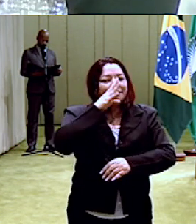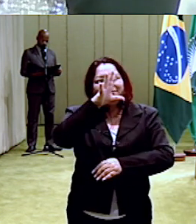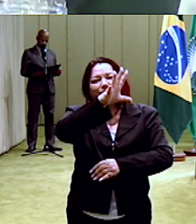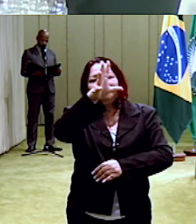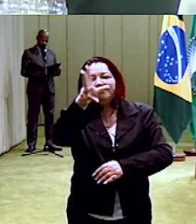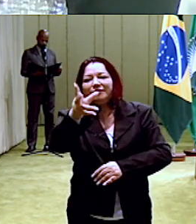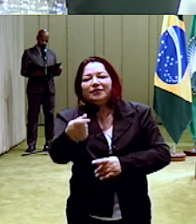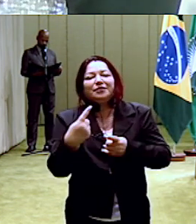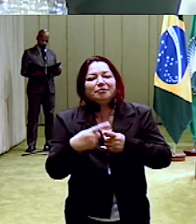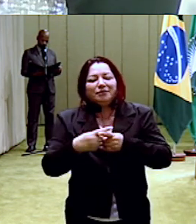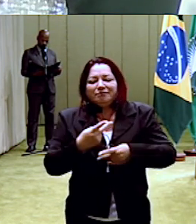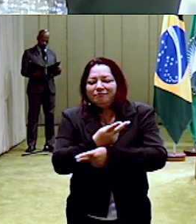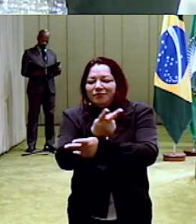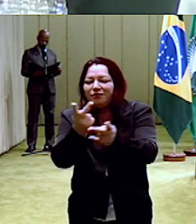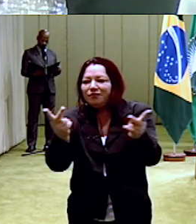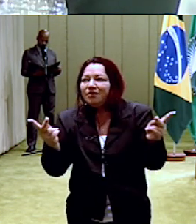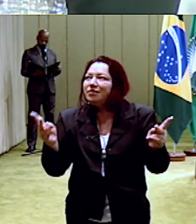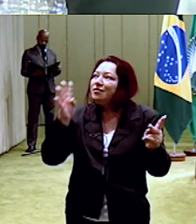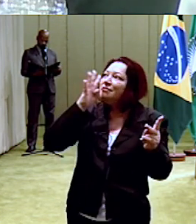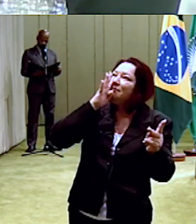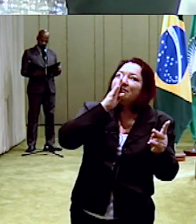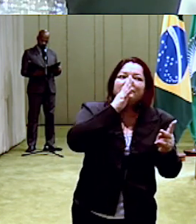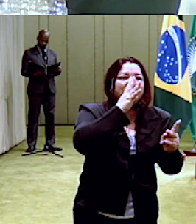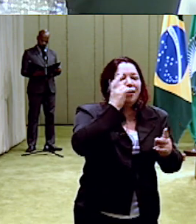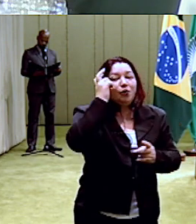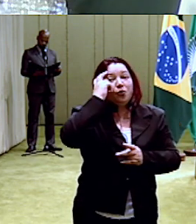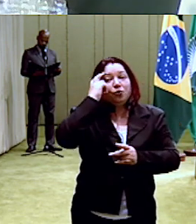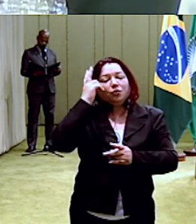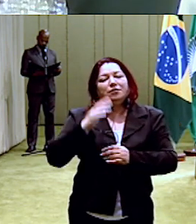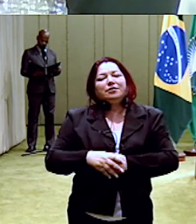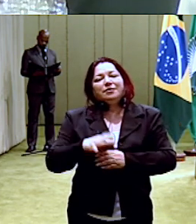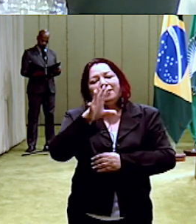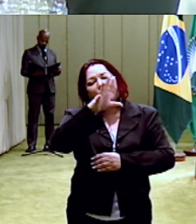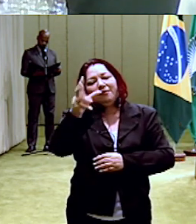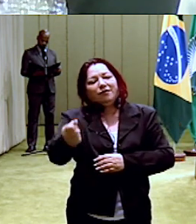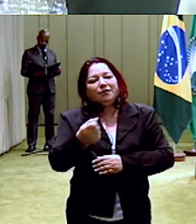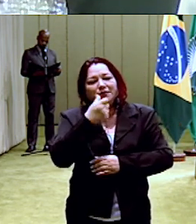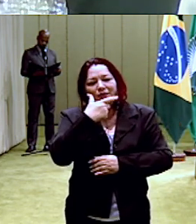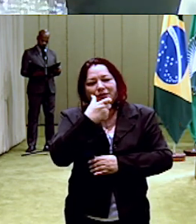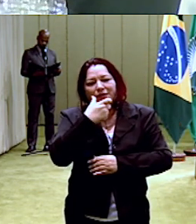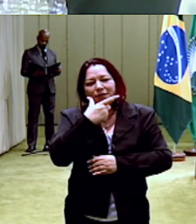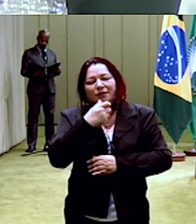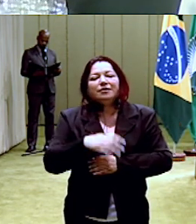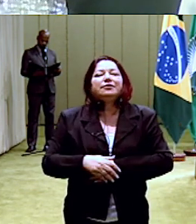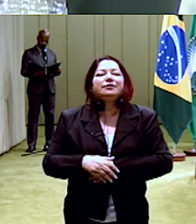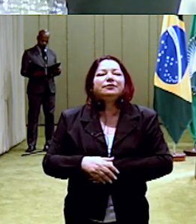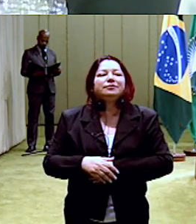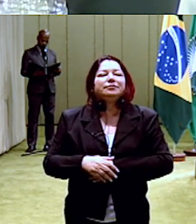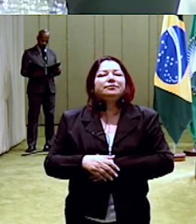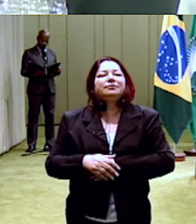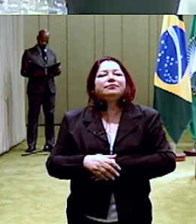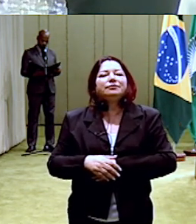África, uma vez que você visite algum país africano e conheça a cultura africana, como eu conheci de Gana, onde eu fiz grandes